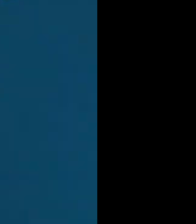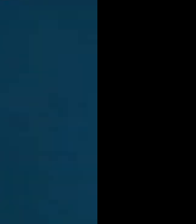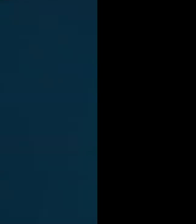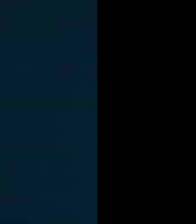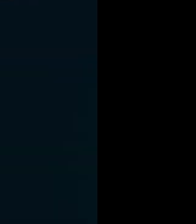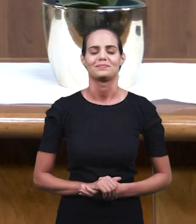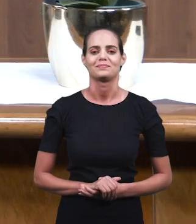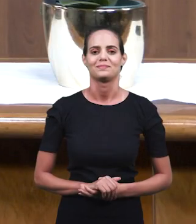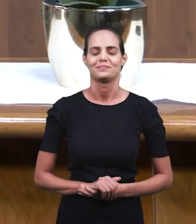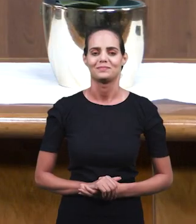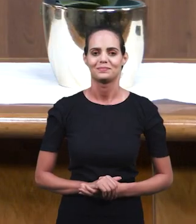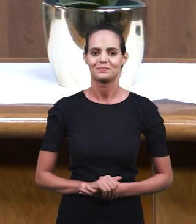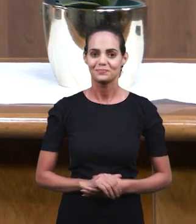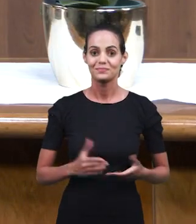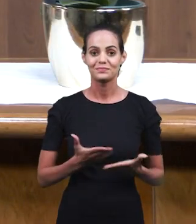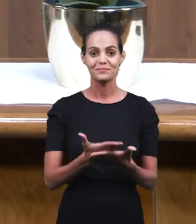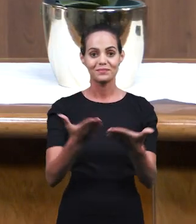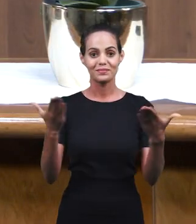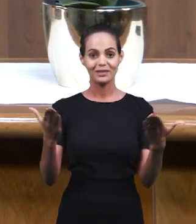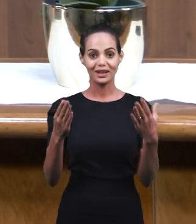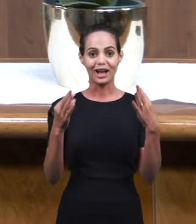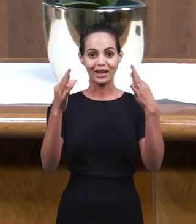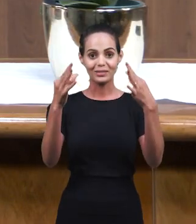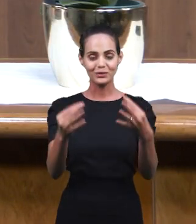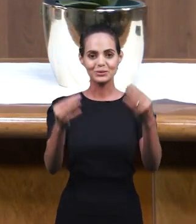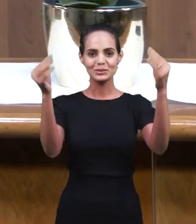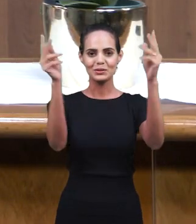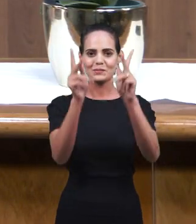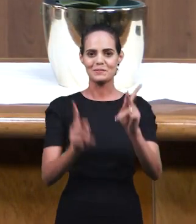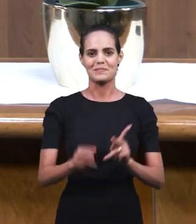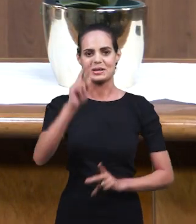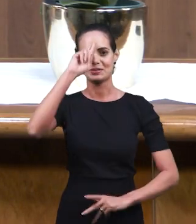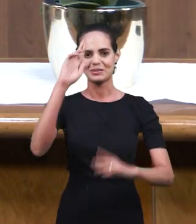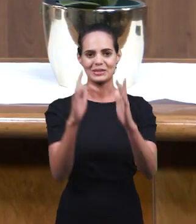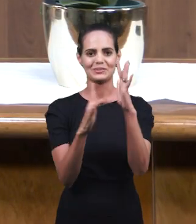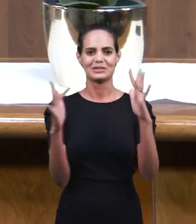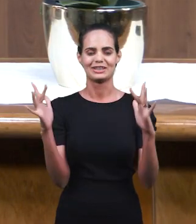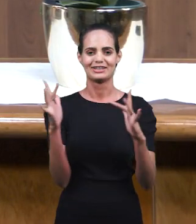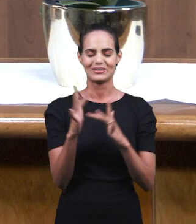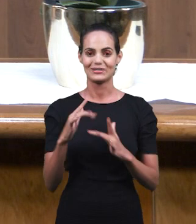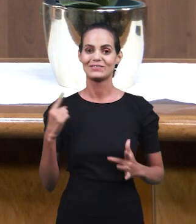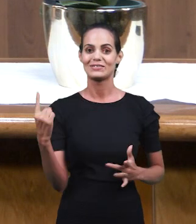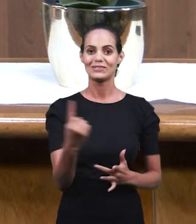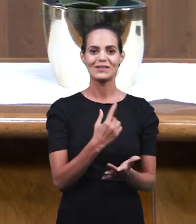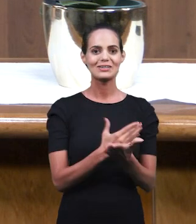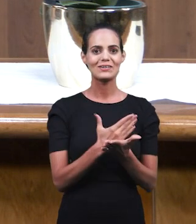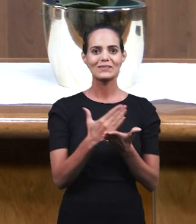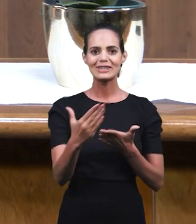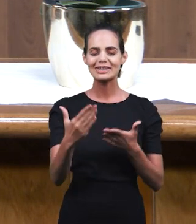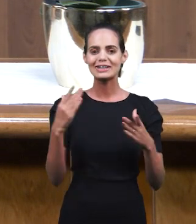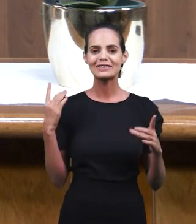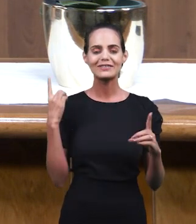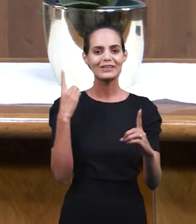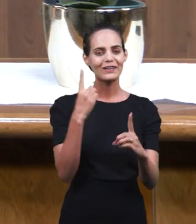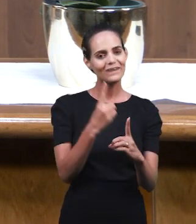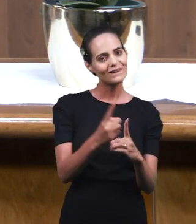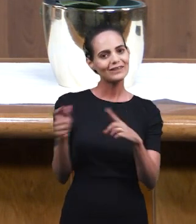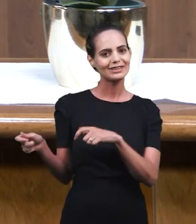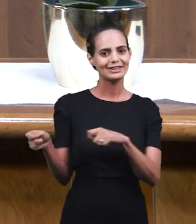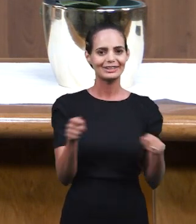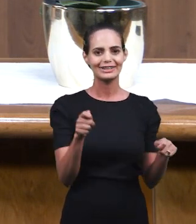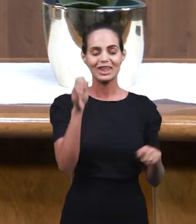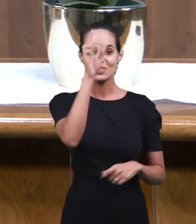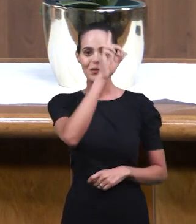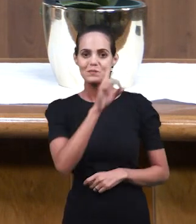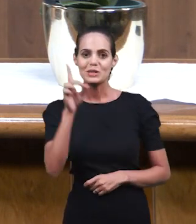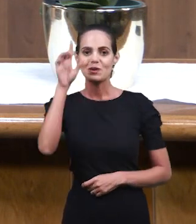Saúdo a todos com a paz do Senhor Jesus. Estamos começando esse nosso encontro de todos os domingos